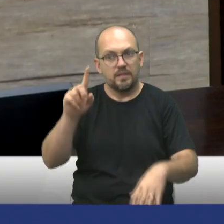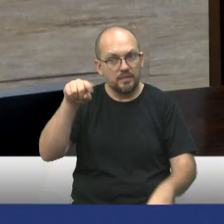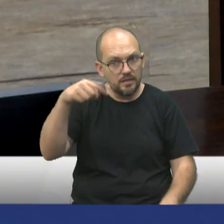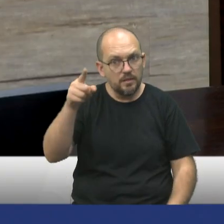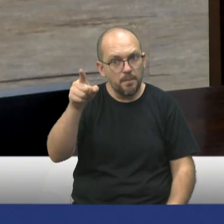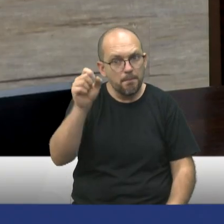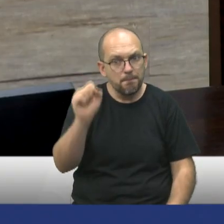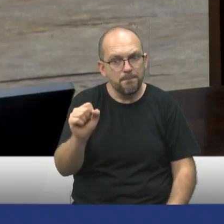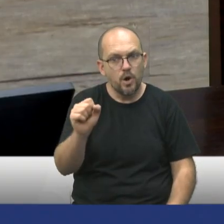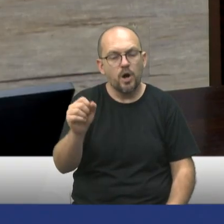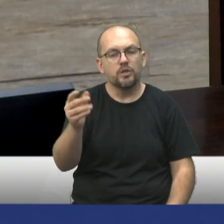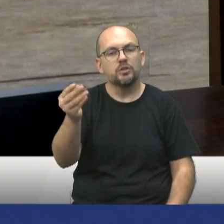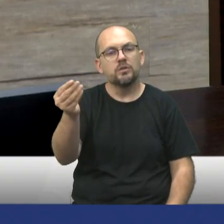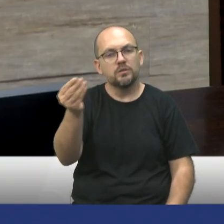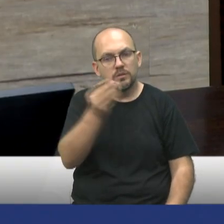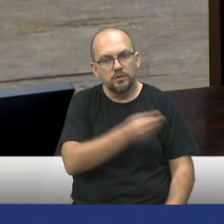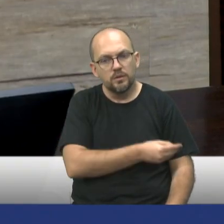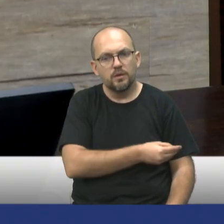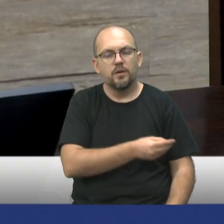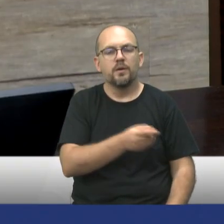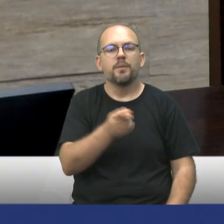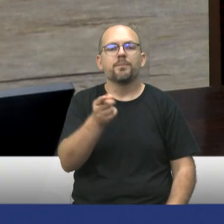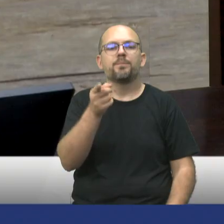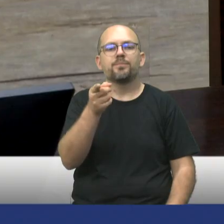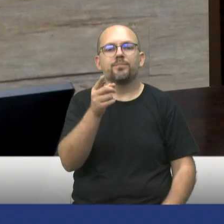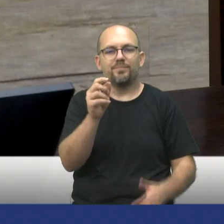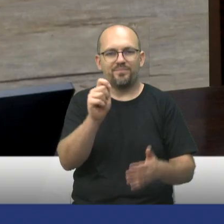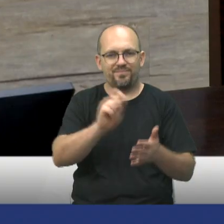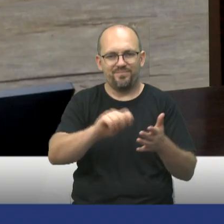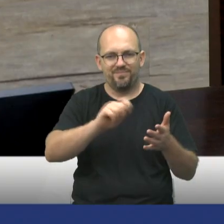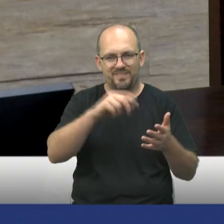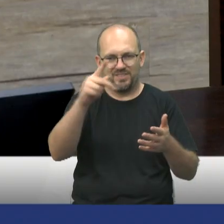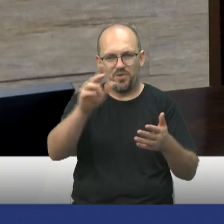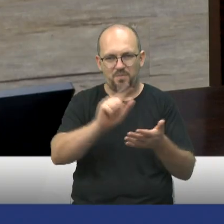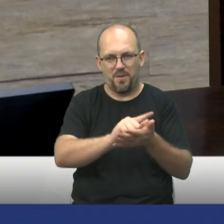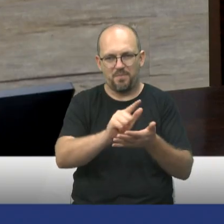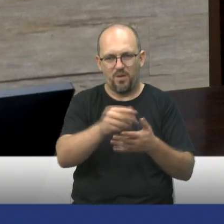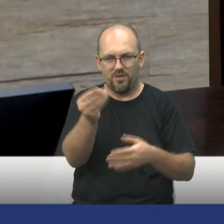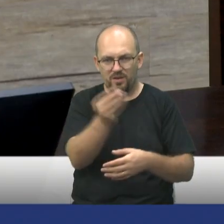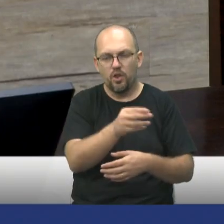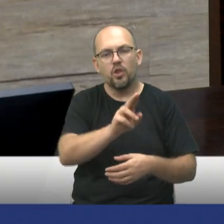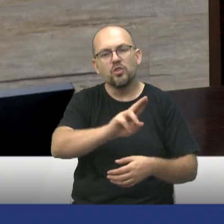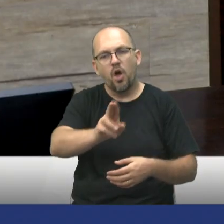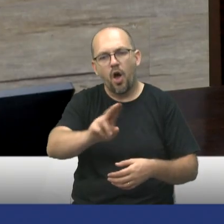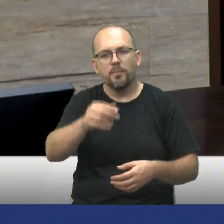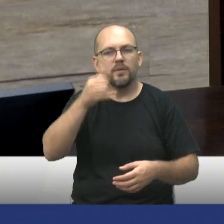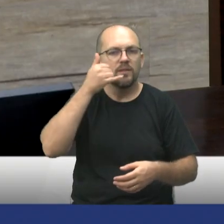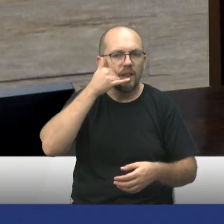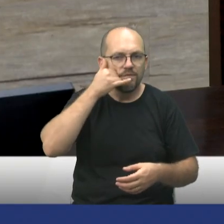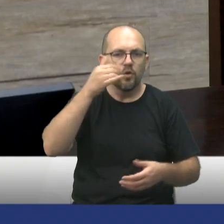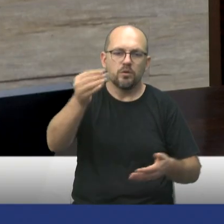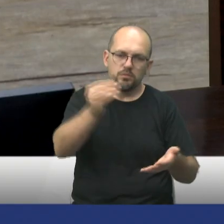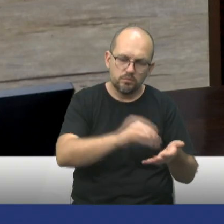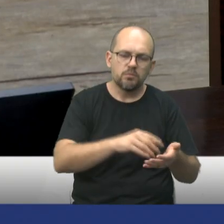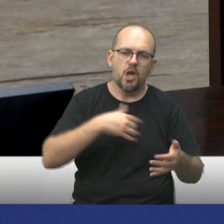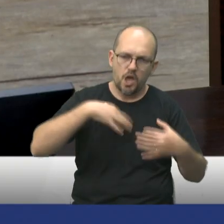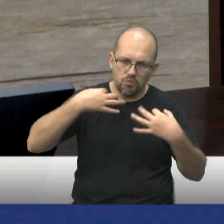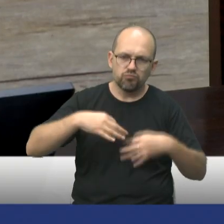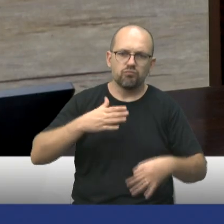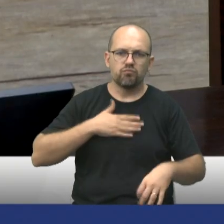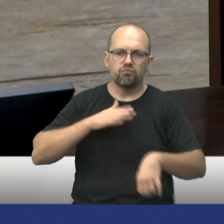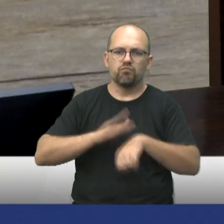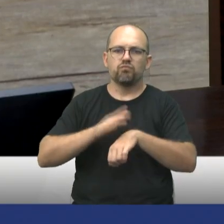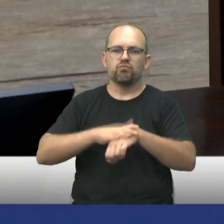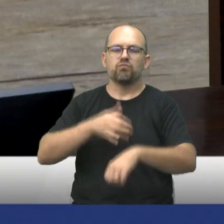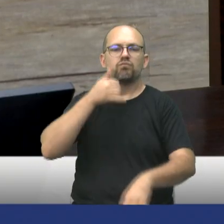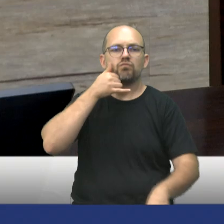também, fora as anotações que você trouxe, seu nome e telefone, faço questão de te dar um retorno, né, daquilo que foi